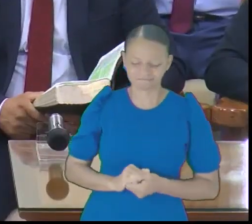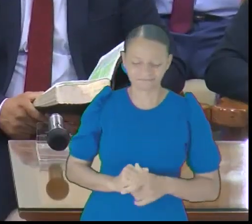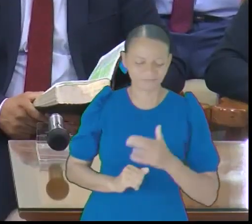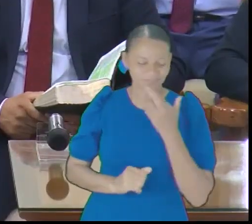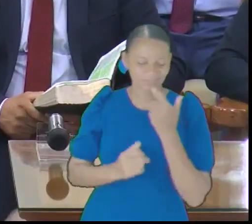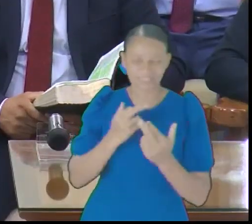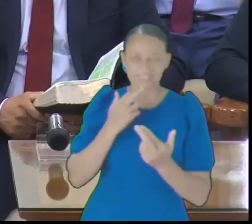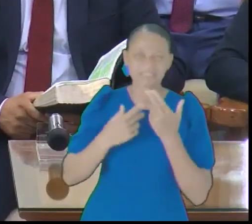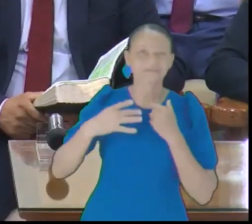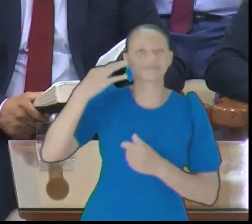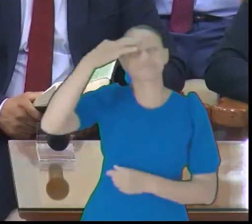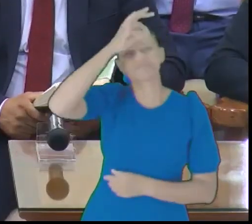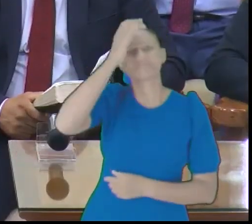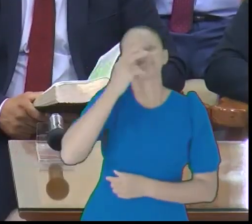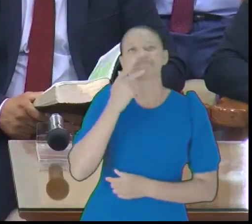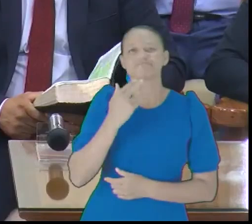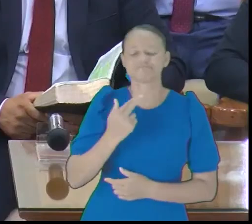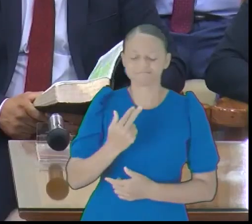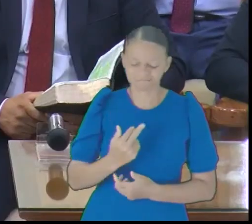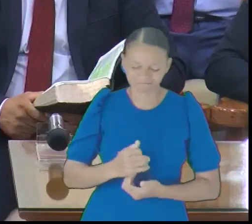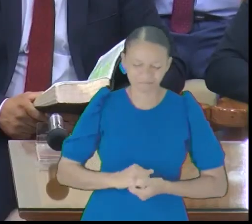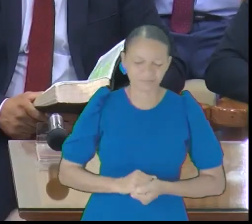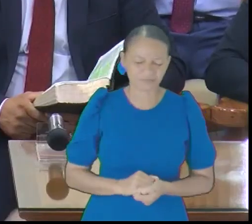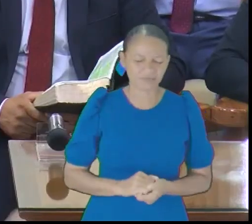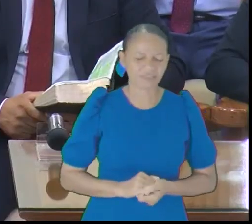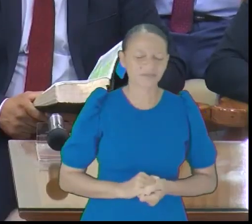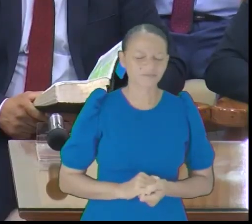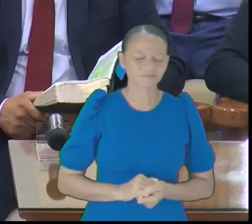Edekevia soli kamanto heviamai.